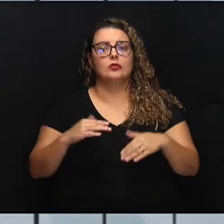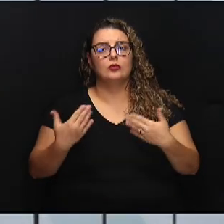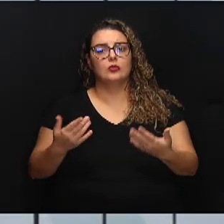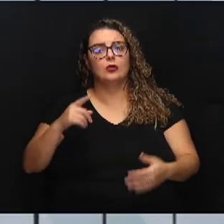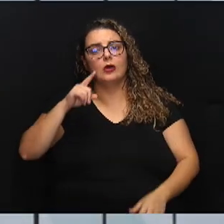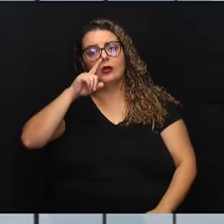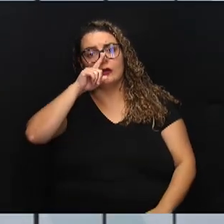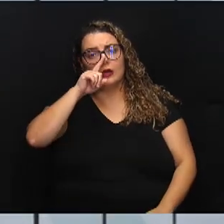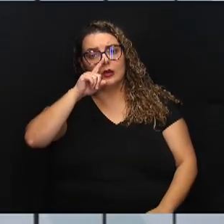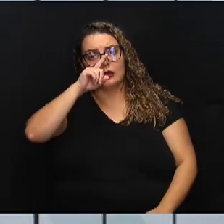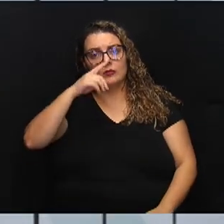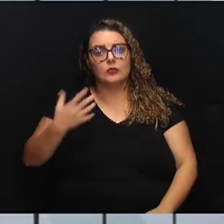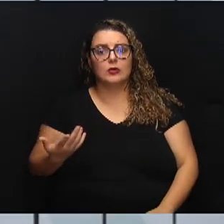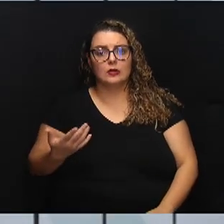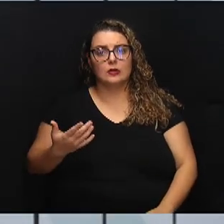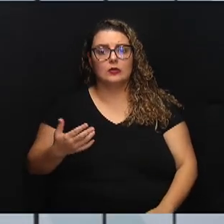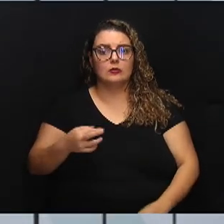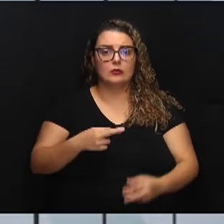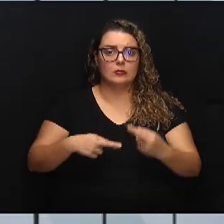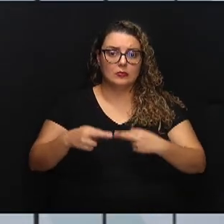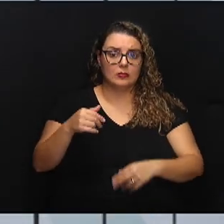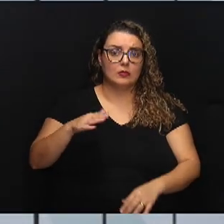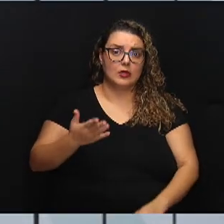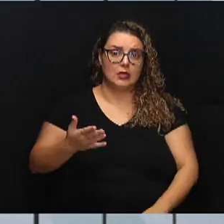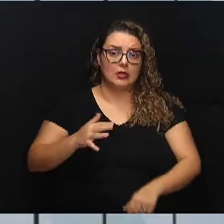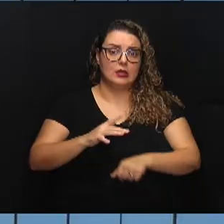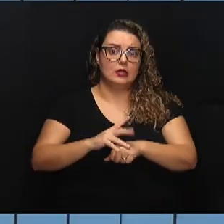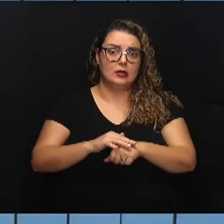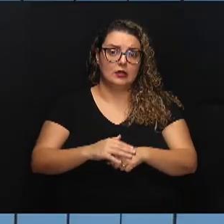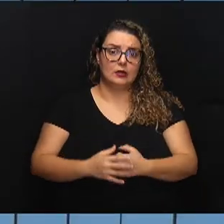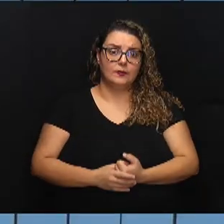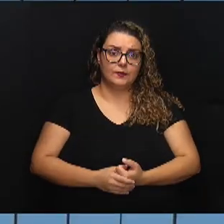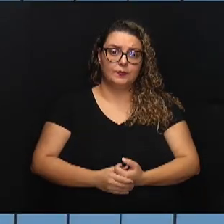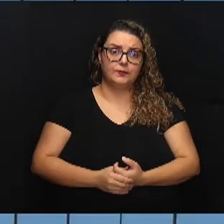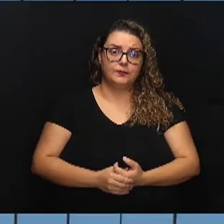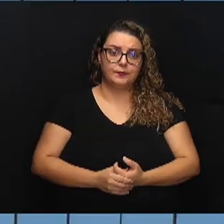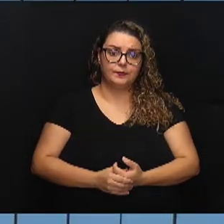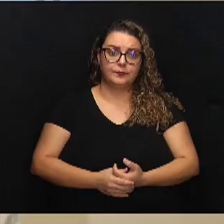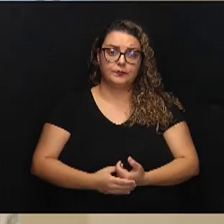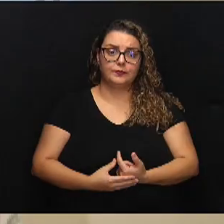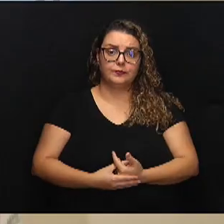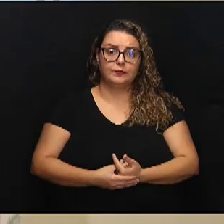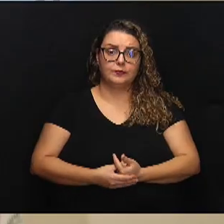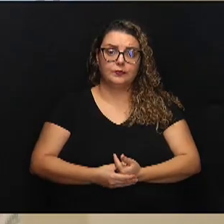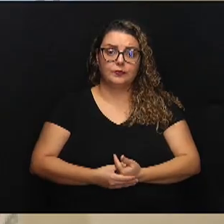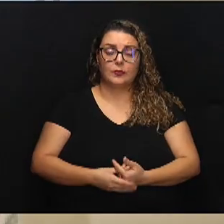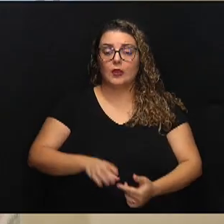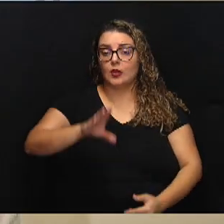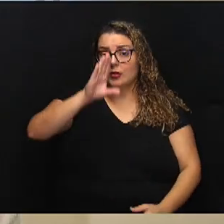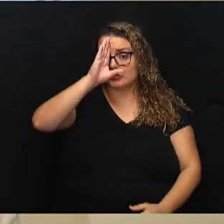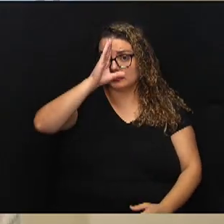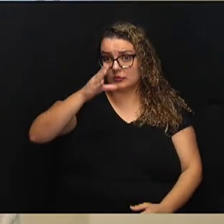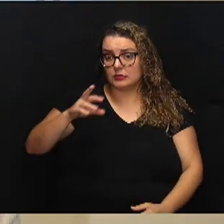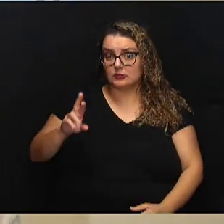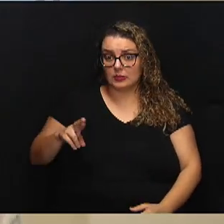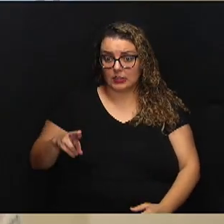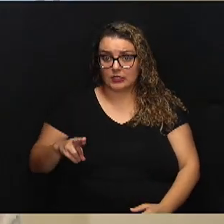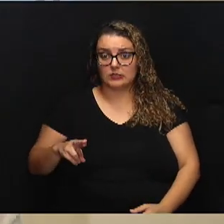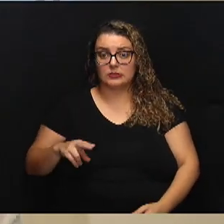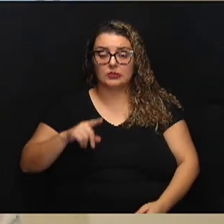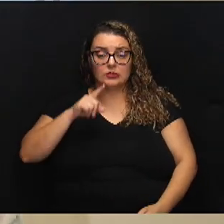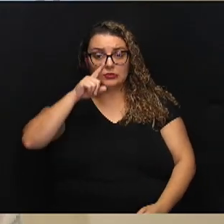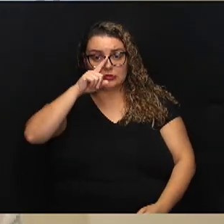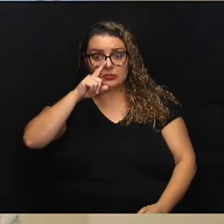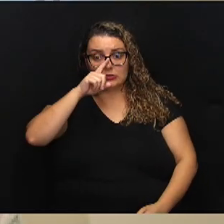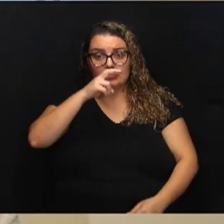risco mais associados a essa doença? Então, um dos principais fatores de risco